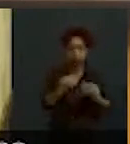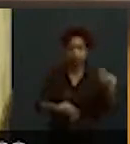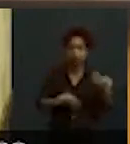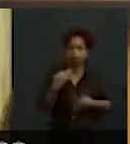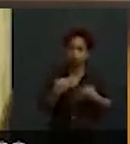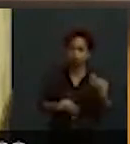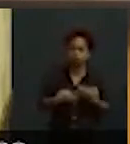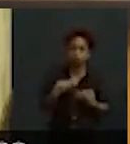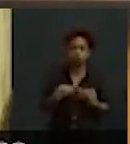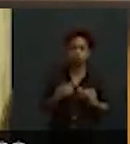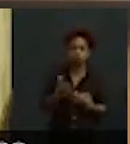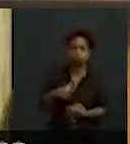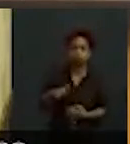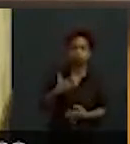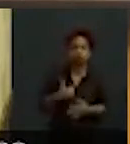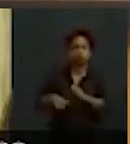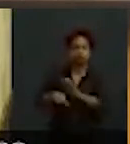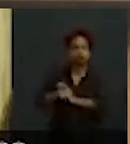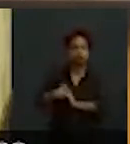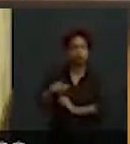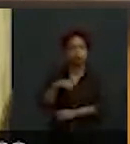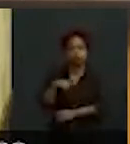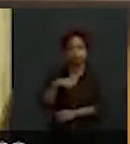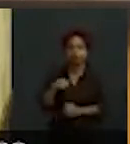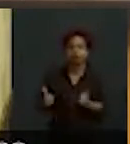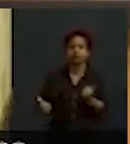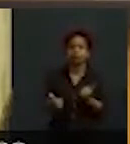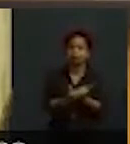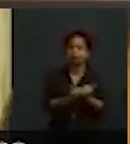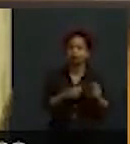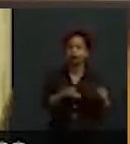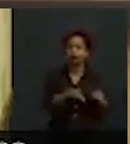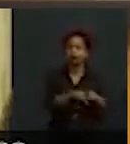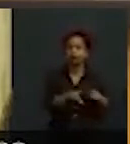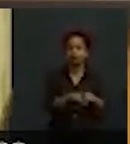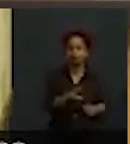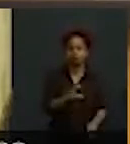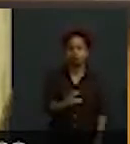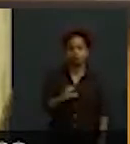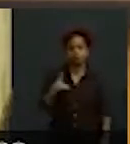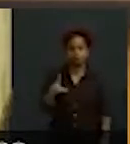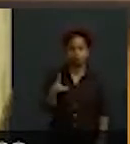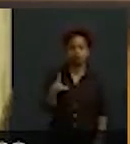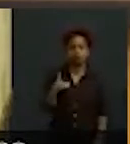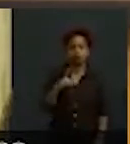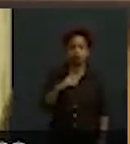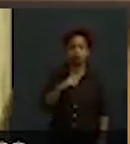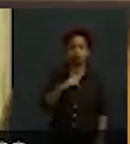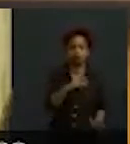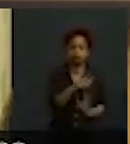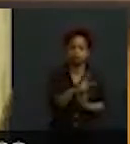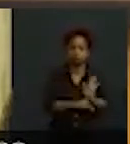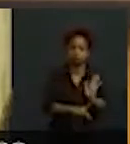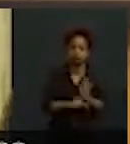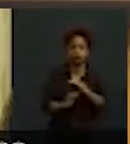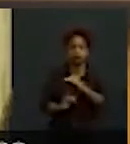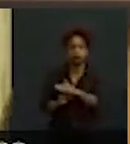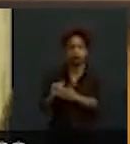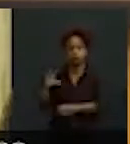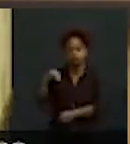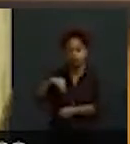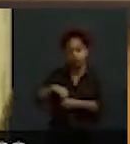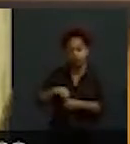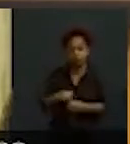Justiça Criminal, tendo assessorado ainda a Coordenadoria de Planejamento